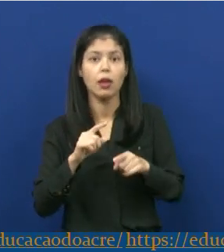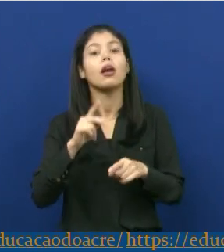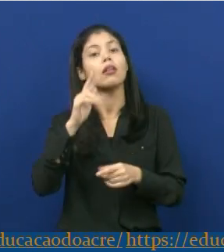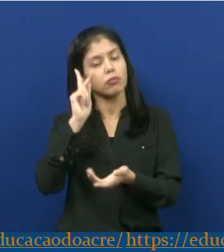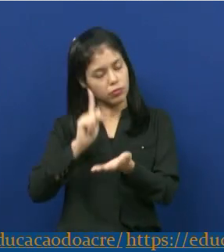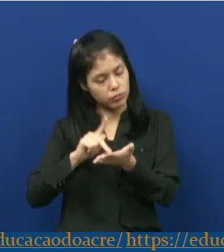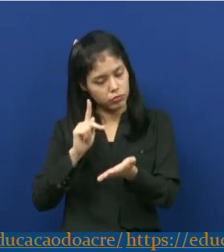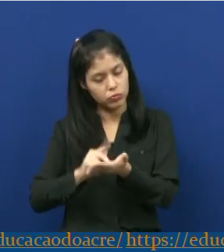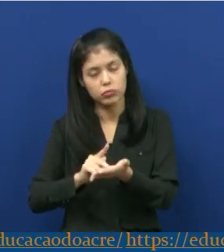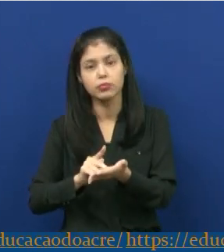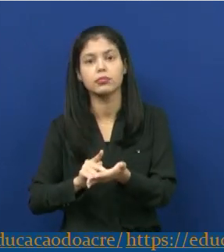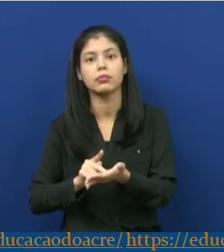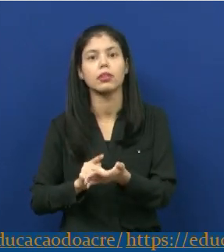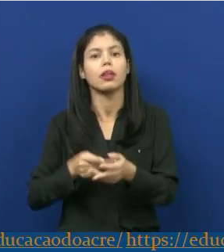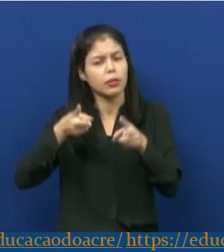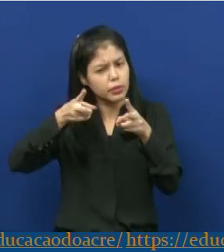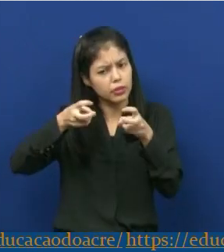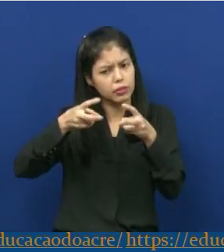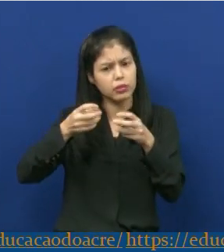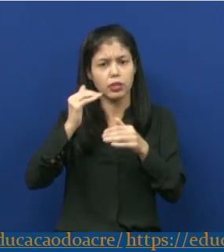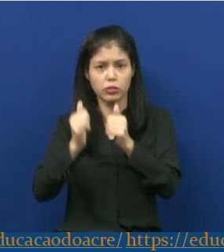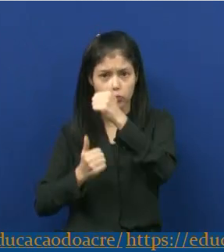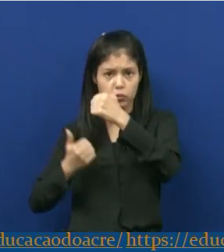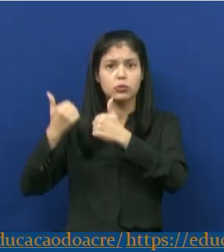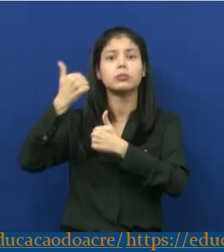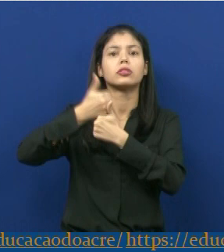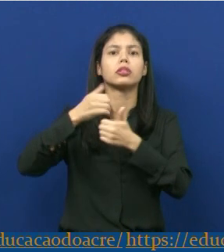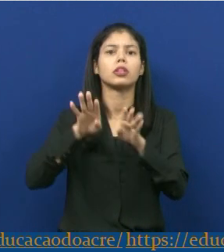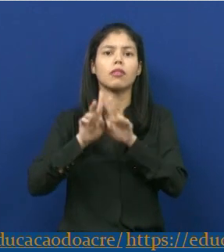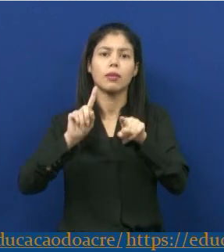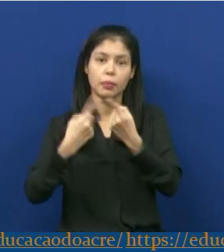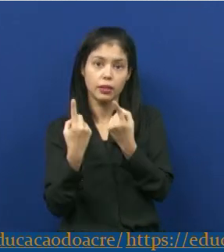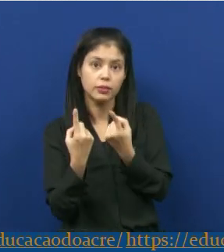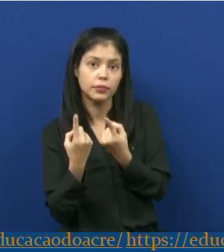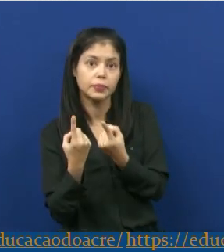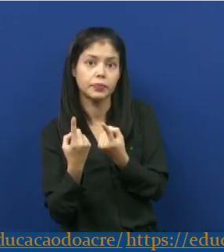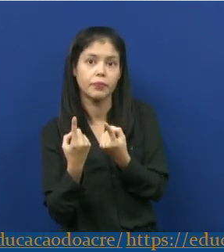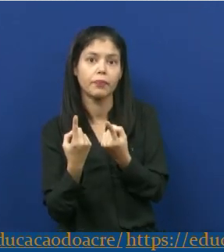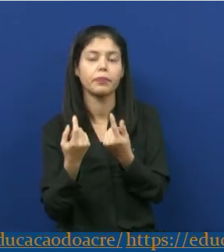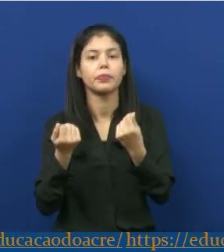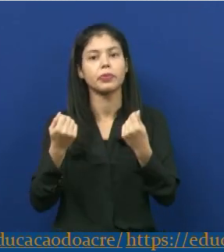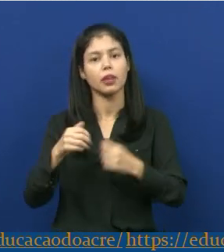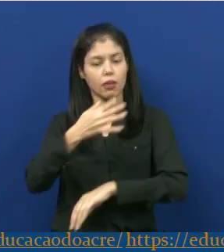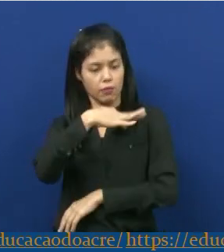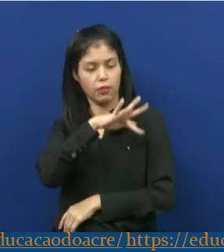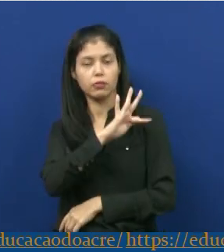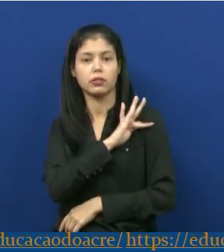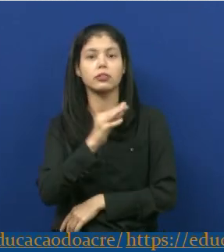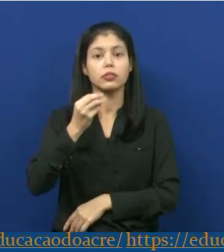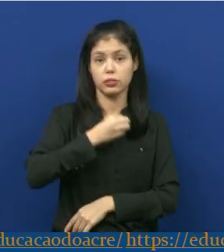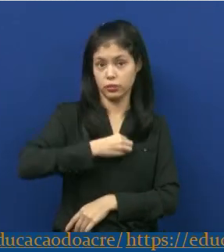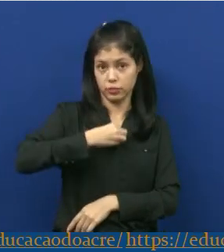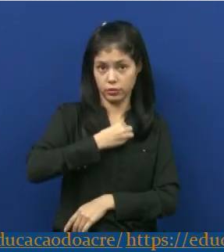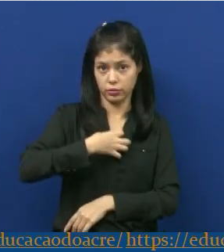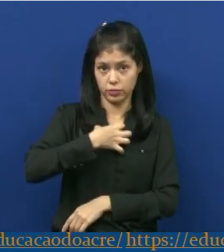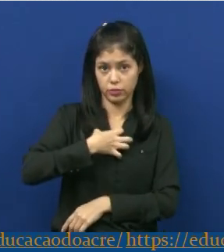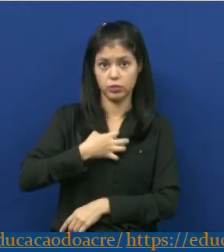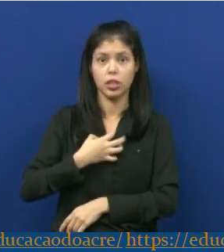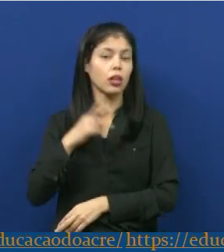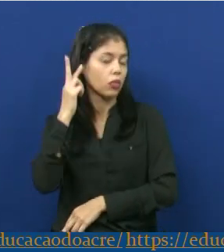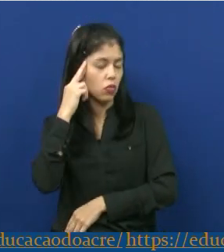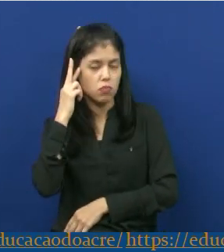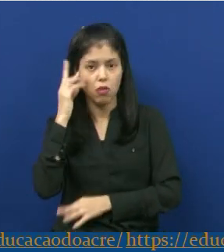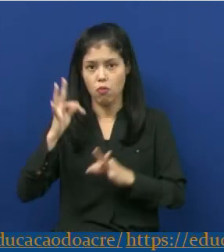de fato, a percepção ela é subjetiva, no entanto, a faculdade de sentir ela é comum